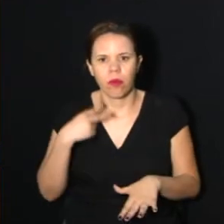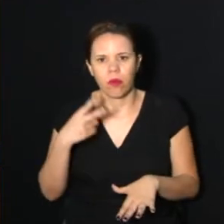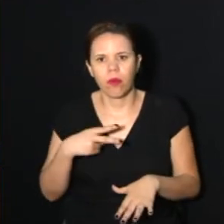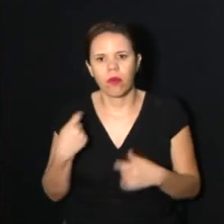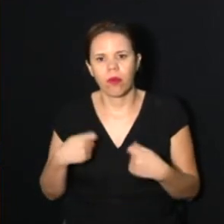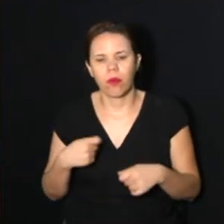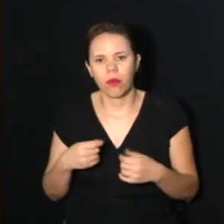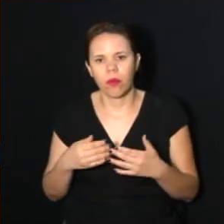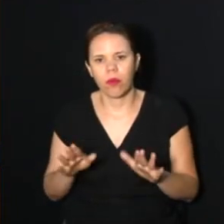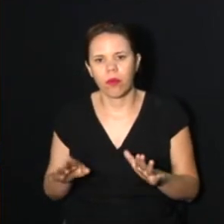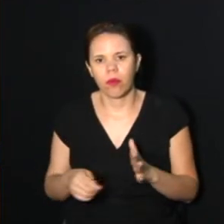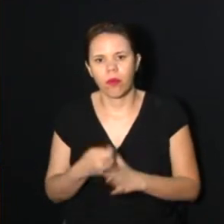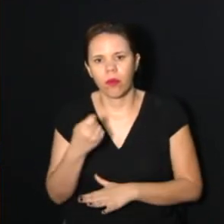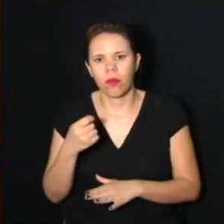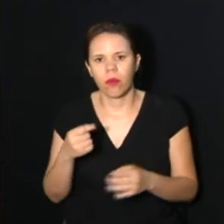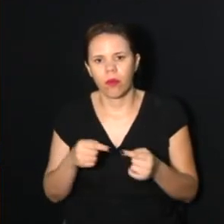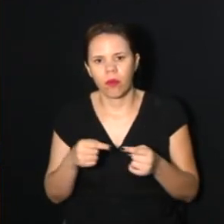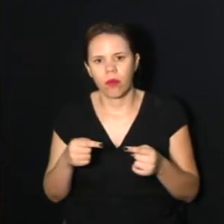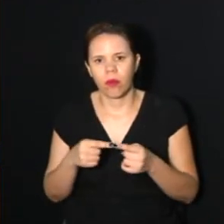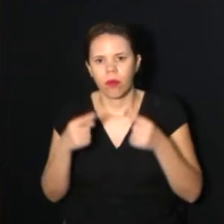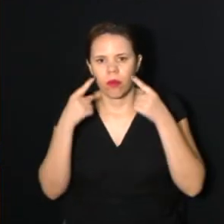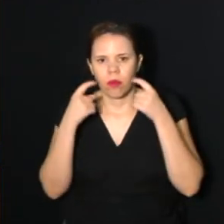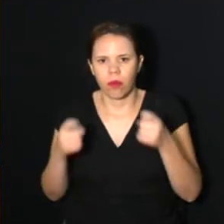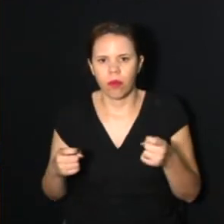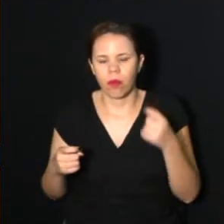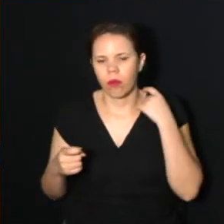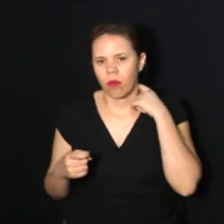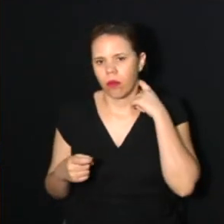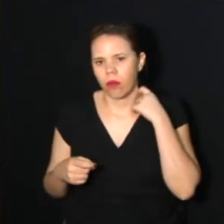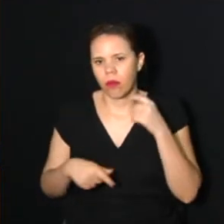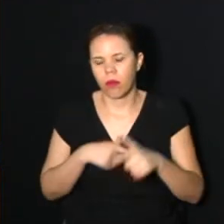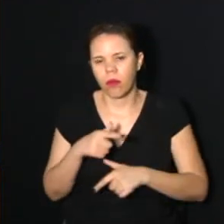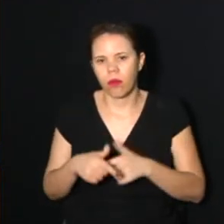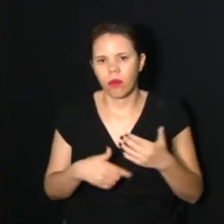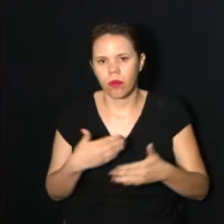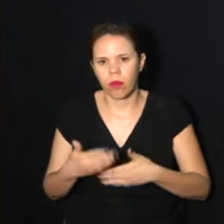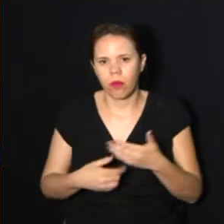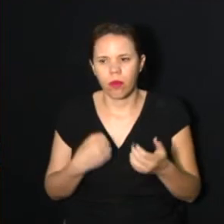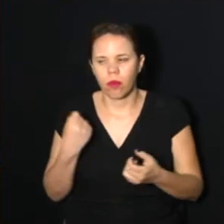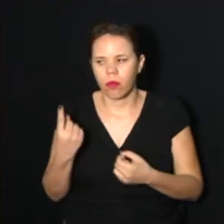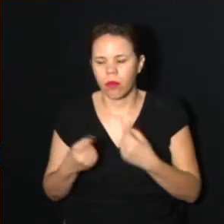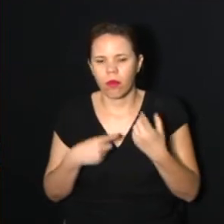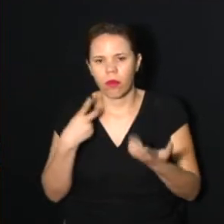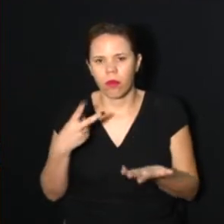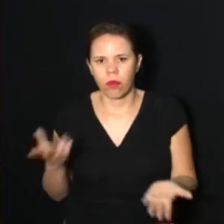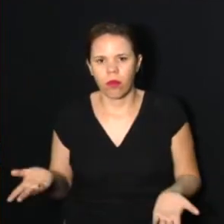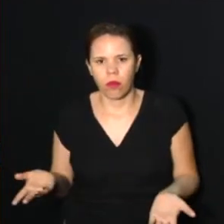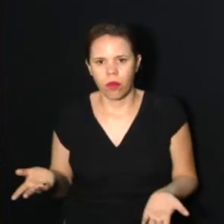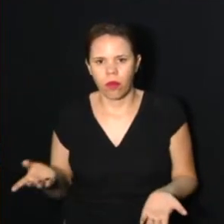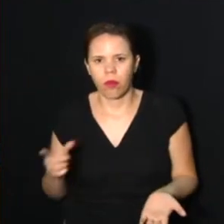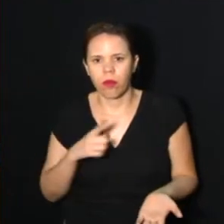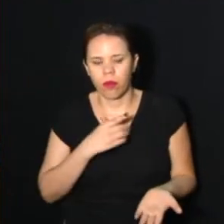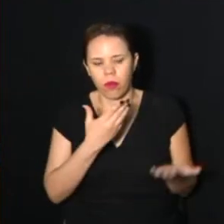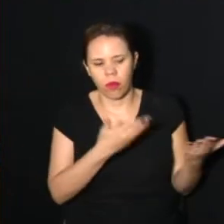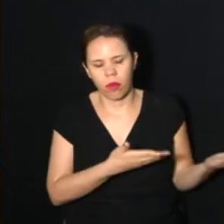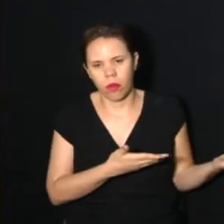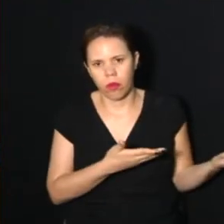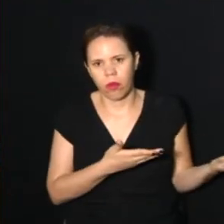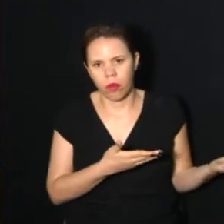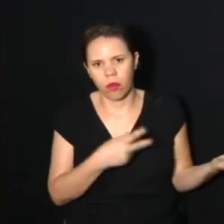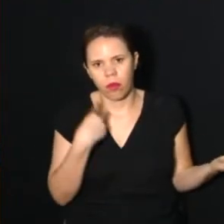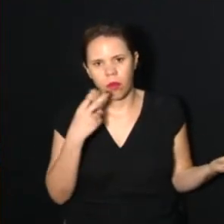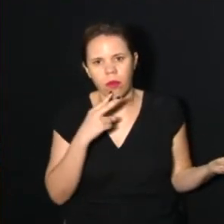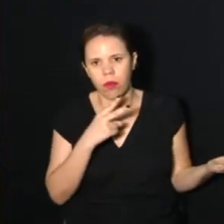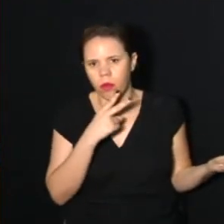preciso deliberar, de acordo com os interesses do bom andamento do trabalho, por algum vereador. Eu tenho o senhor, repito, sem